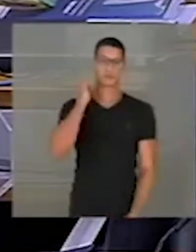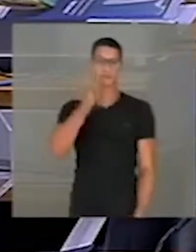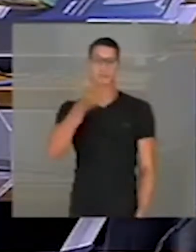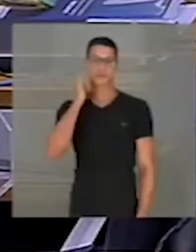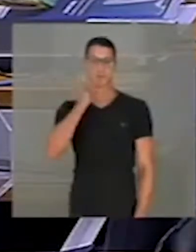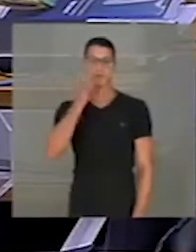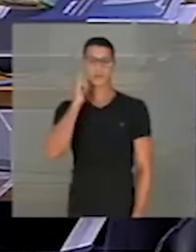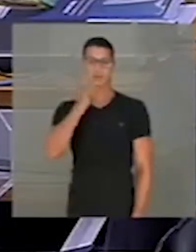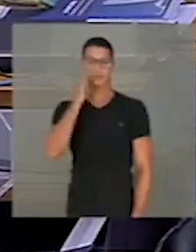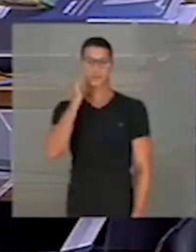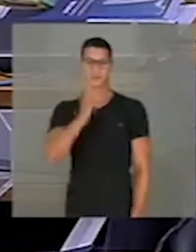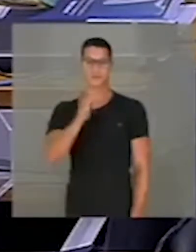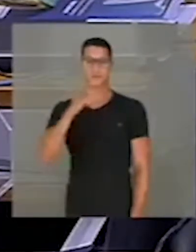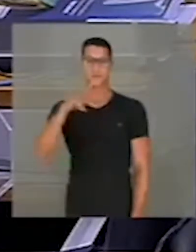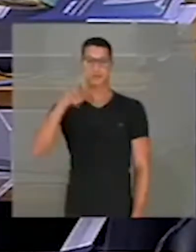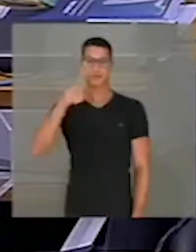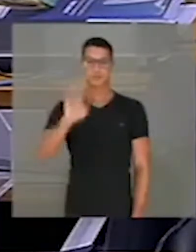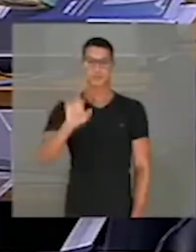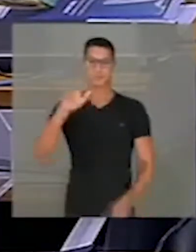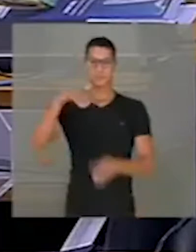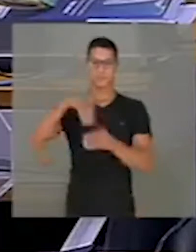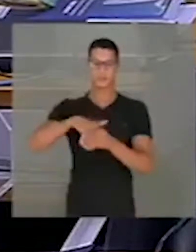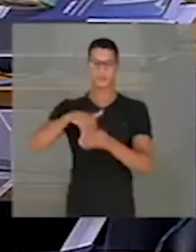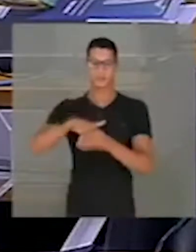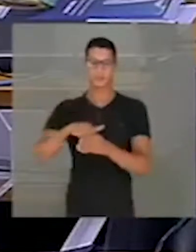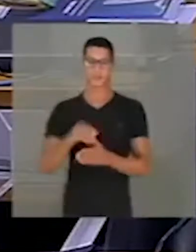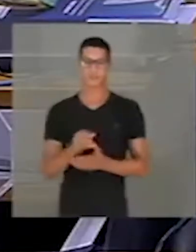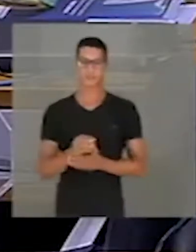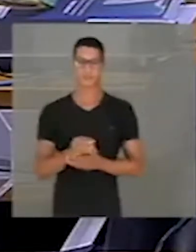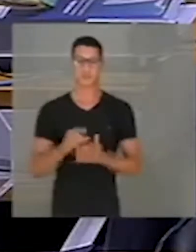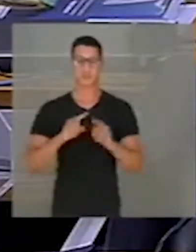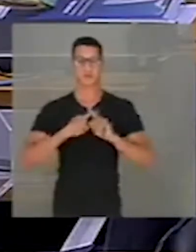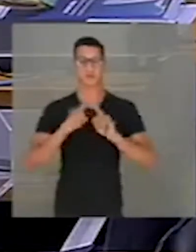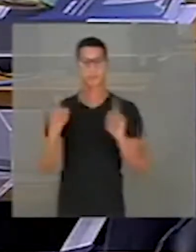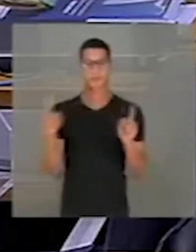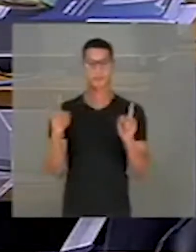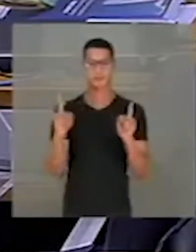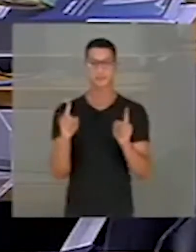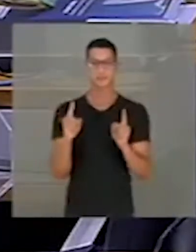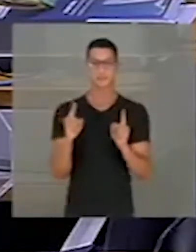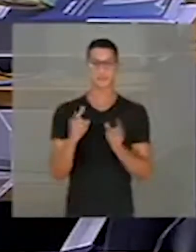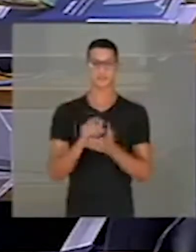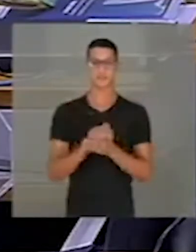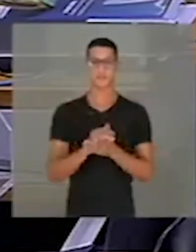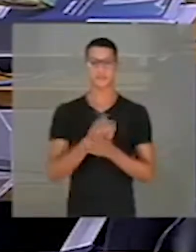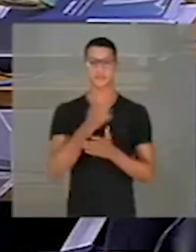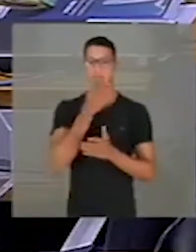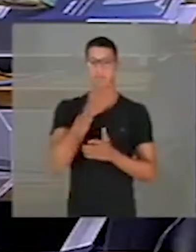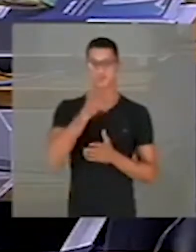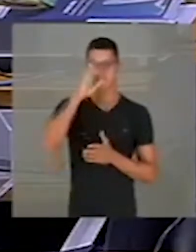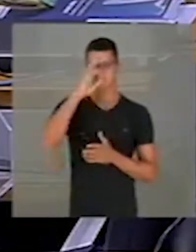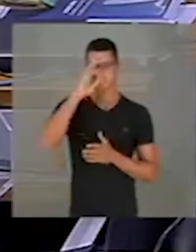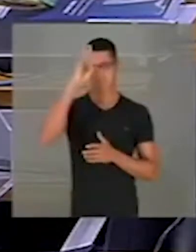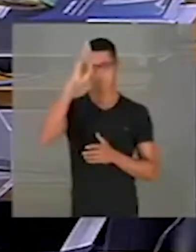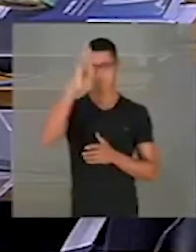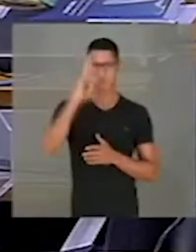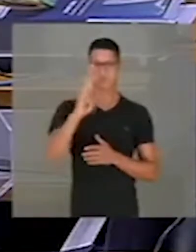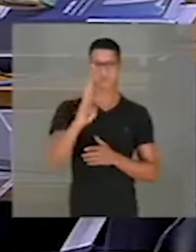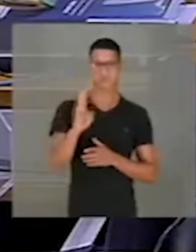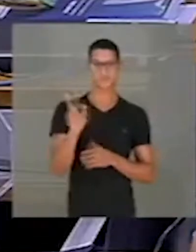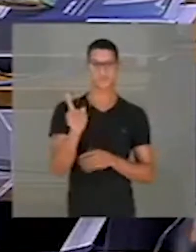do jogo pré-eleitoral. Mas, senhoras e senhores,